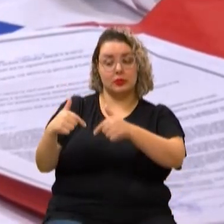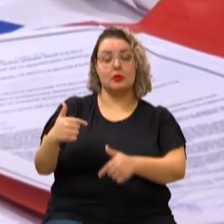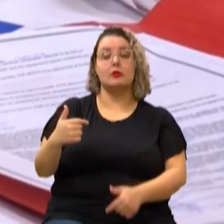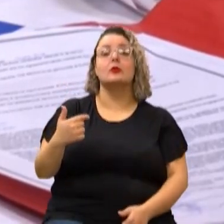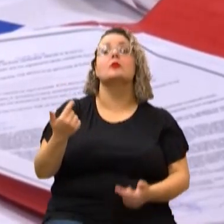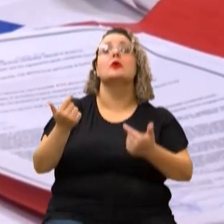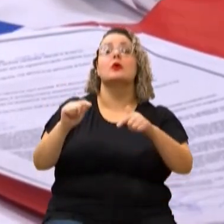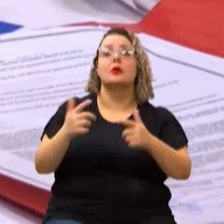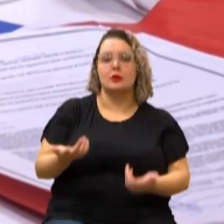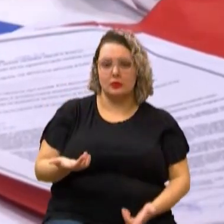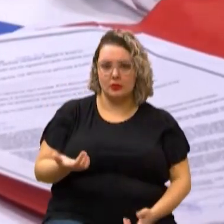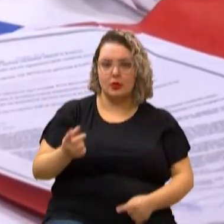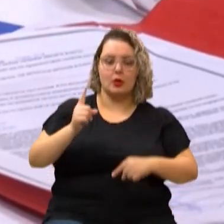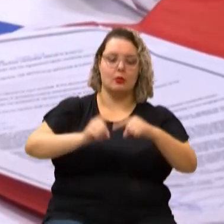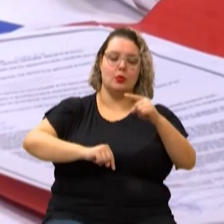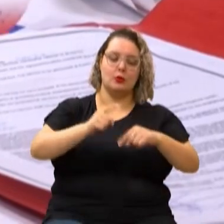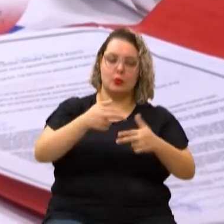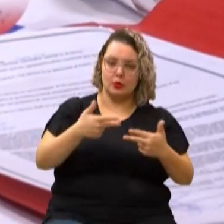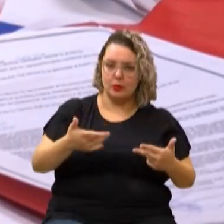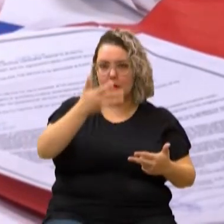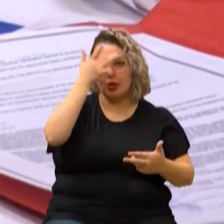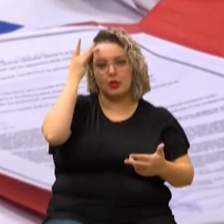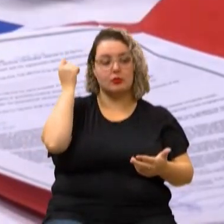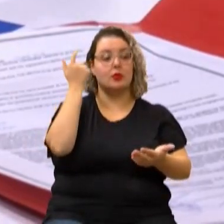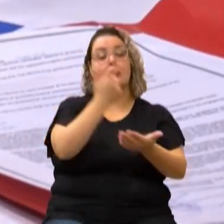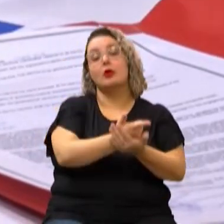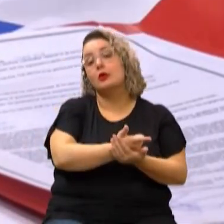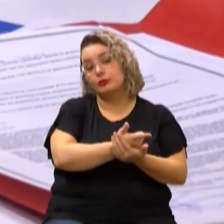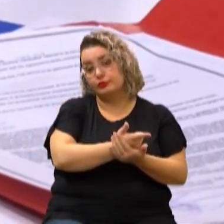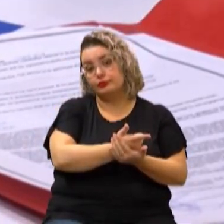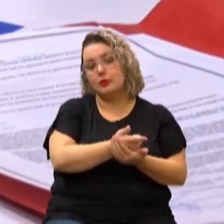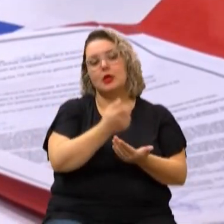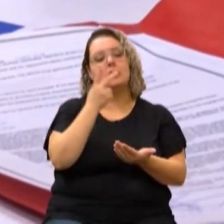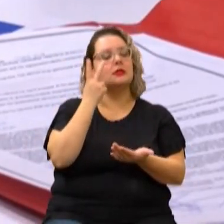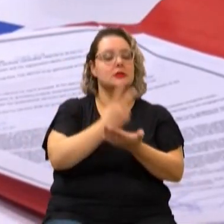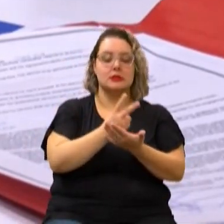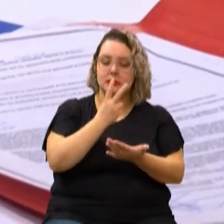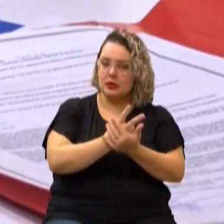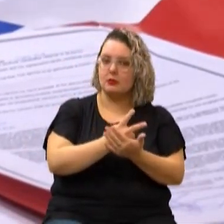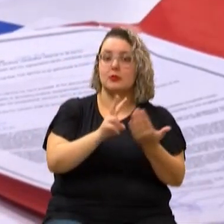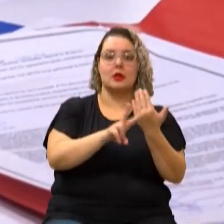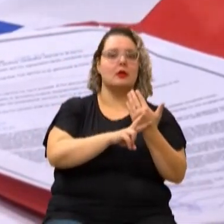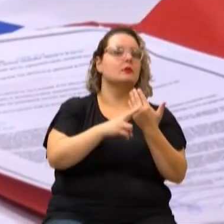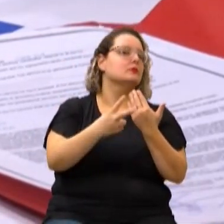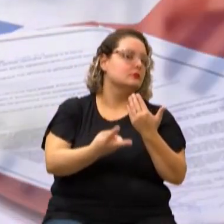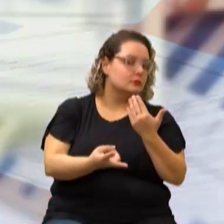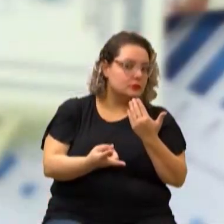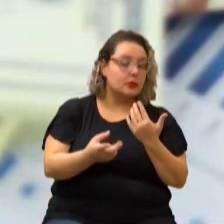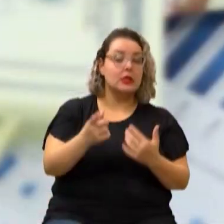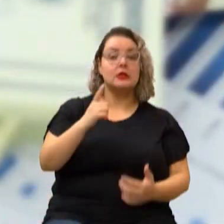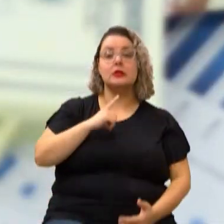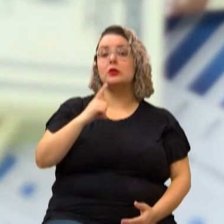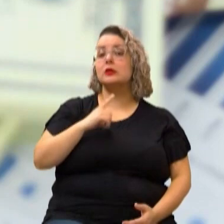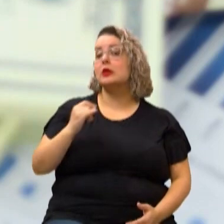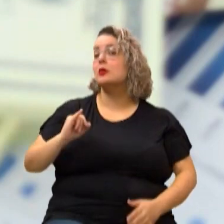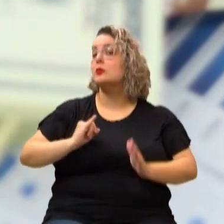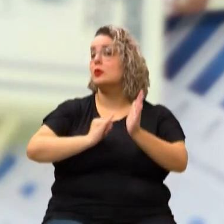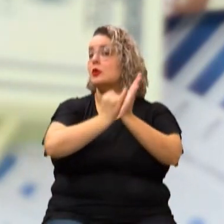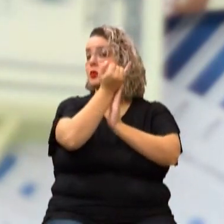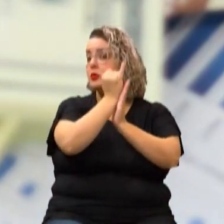inflação? Muito bem. Nós temos vários pontos que podemos citar que geram a inflação. Aumento